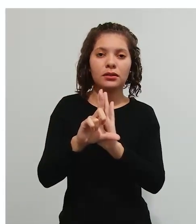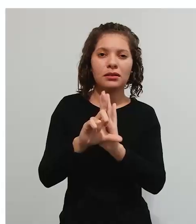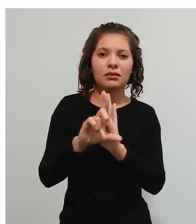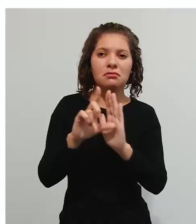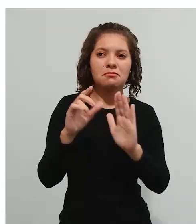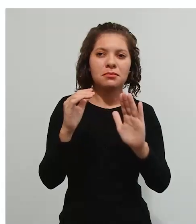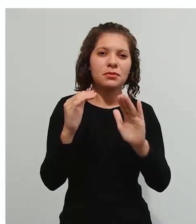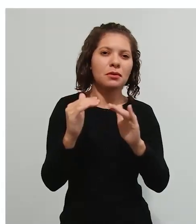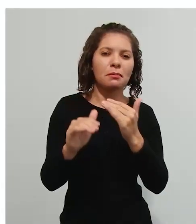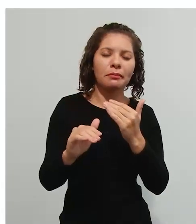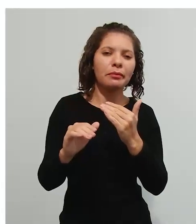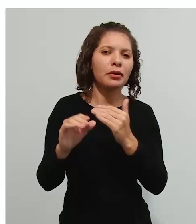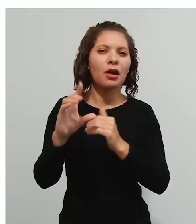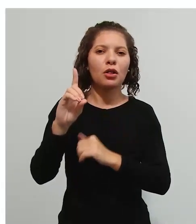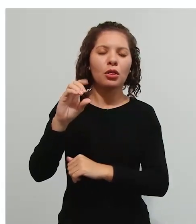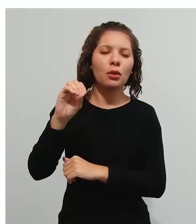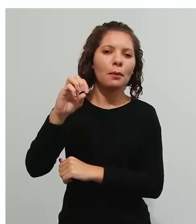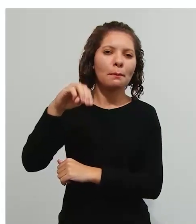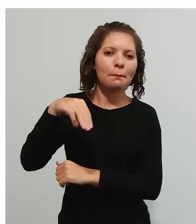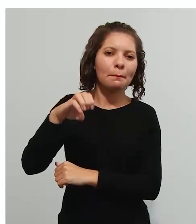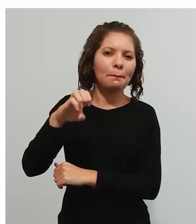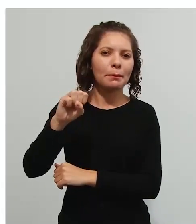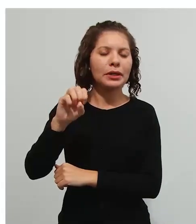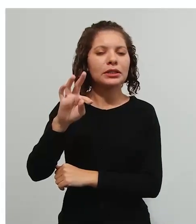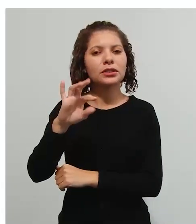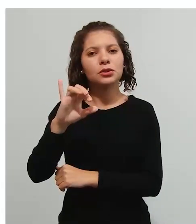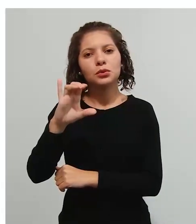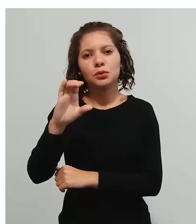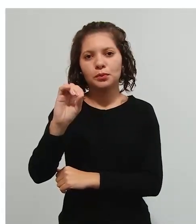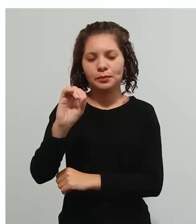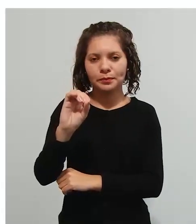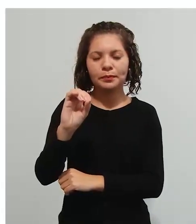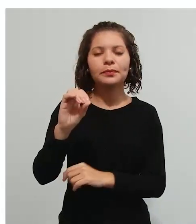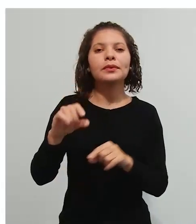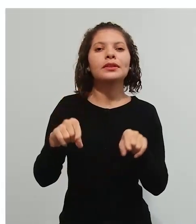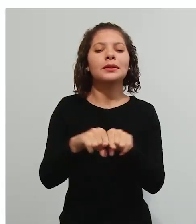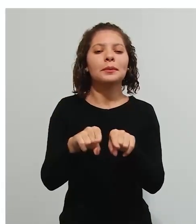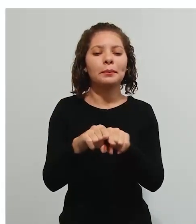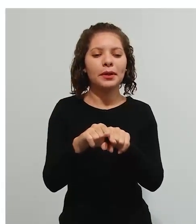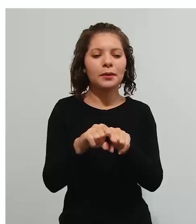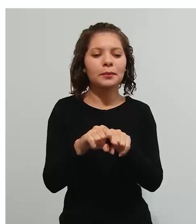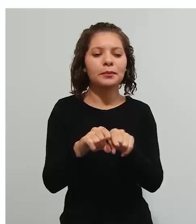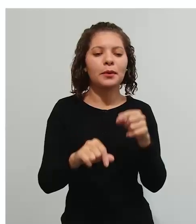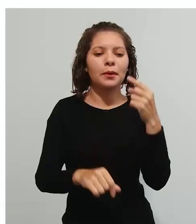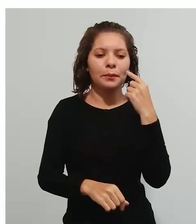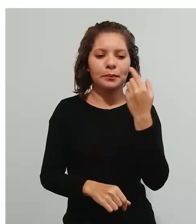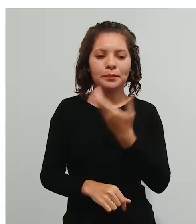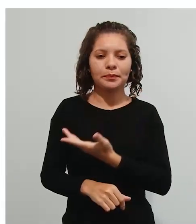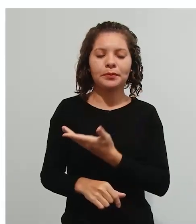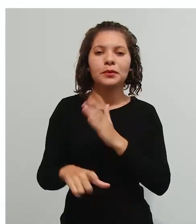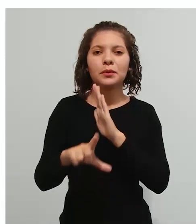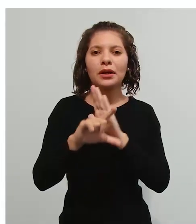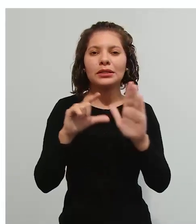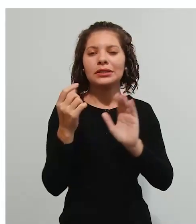seria impossível de atender. Com o valor que está hoje, tantas demandas, que a gente sabe quais